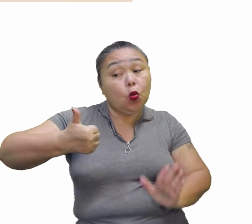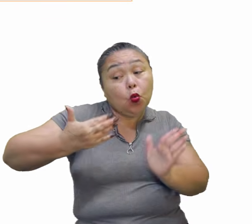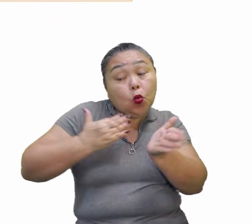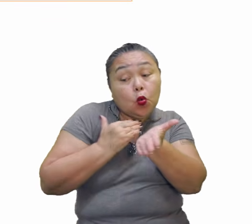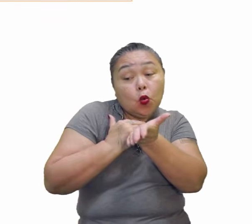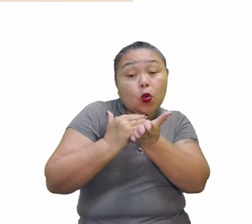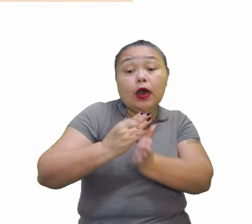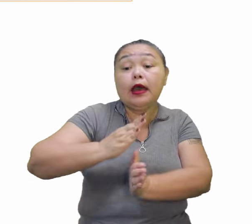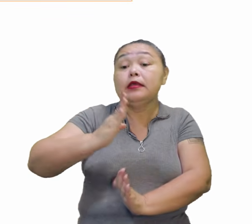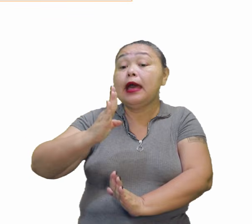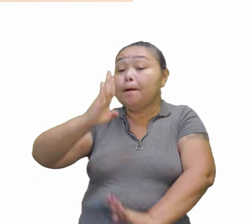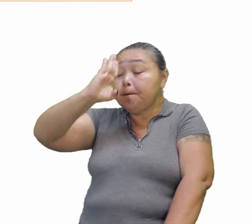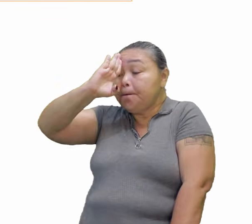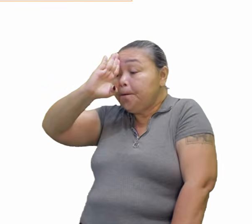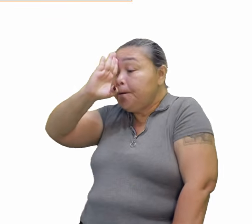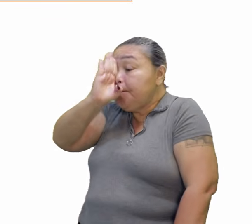tem